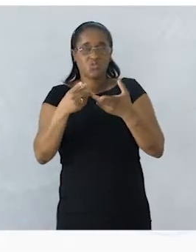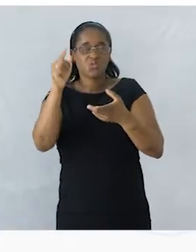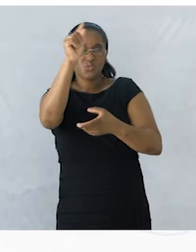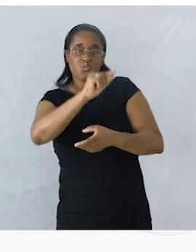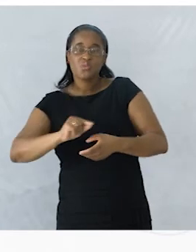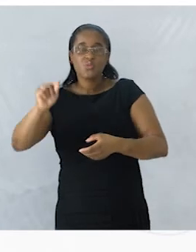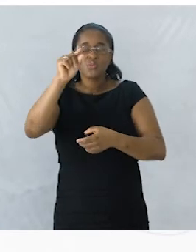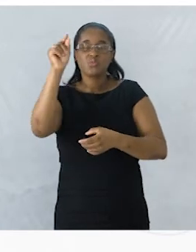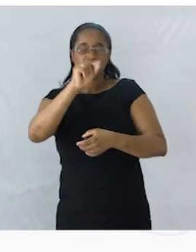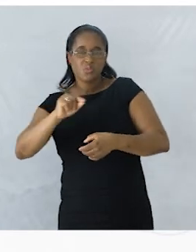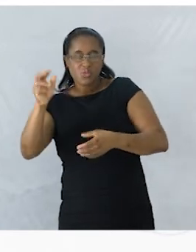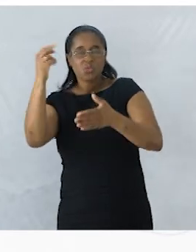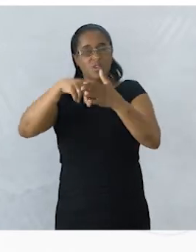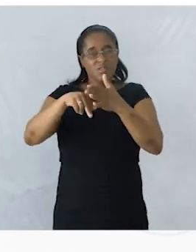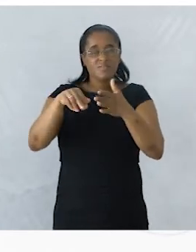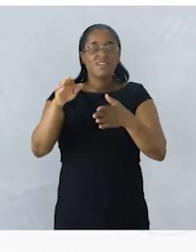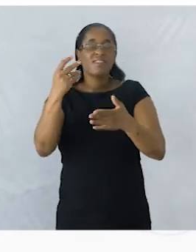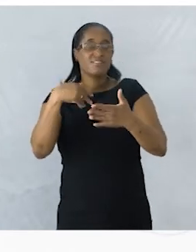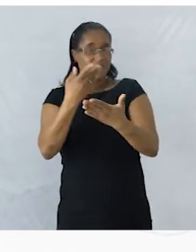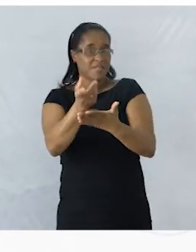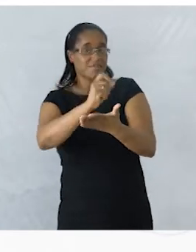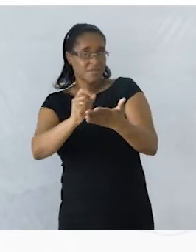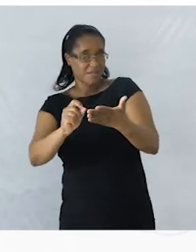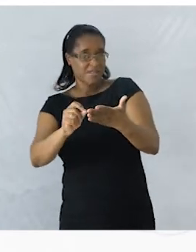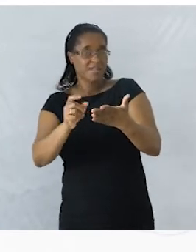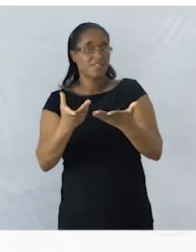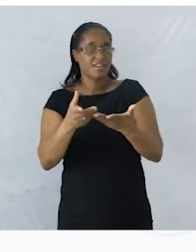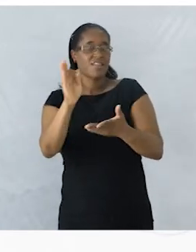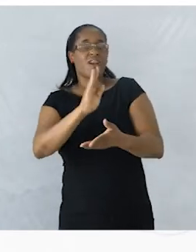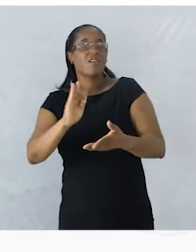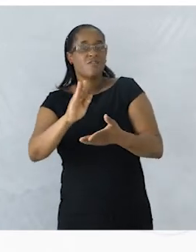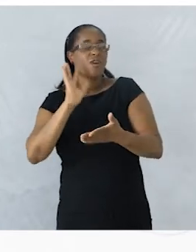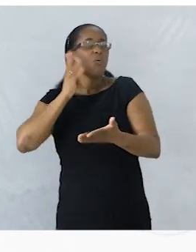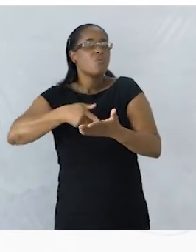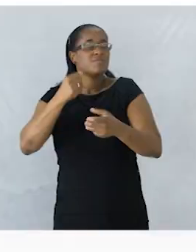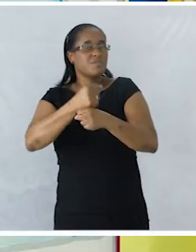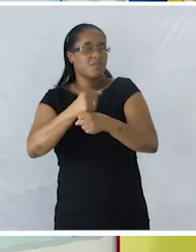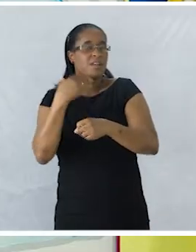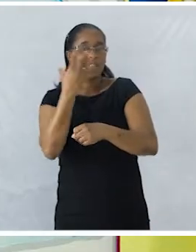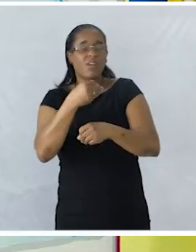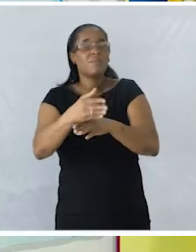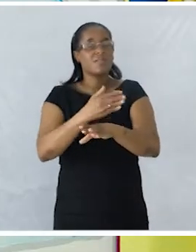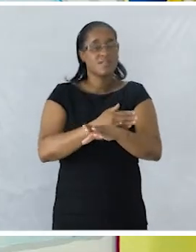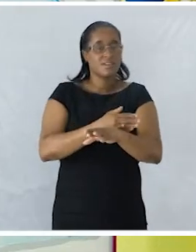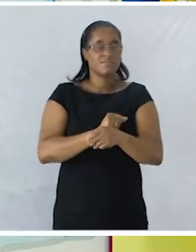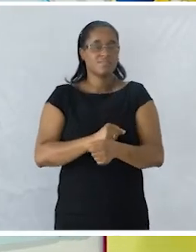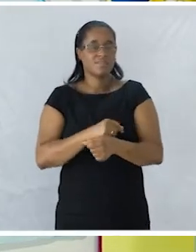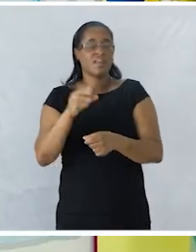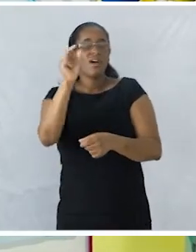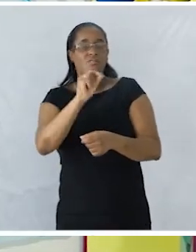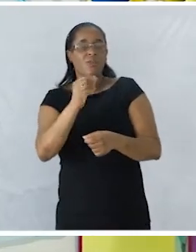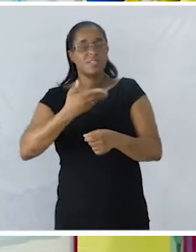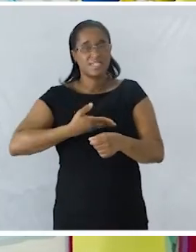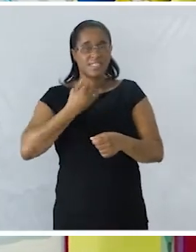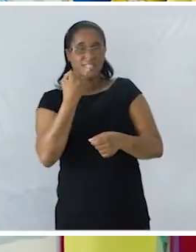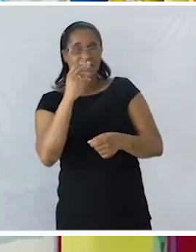forma de... Estão a lembrar? A última representação que nós vimos na aula anterior. Representado na forma de diagrama. Temos